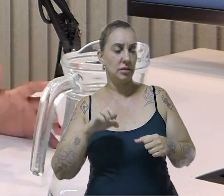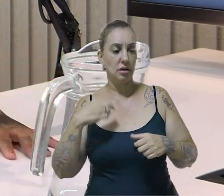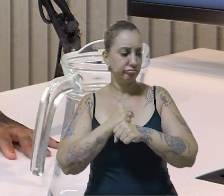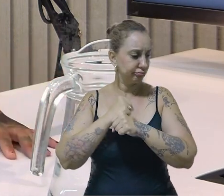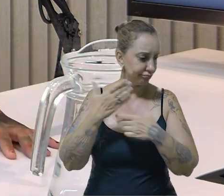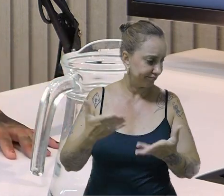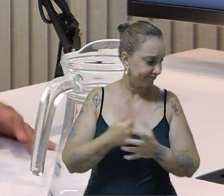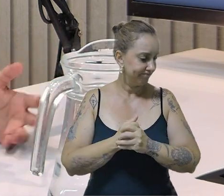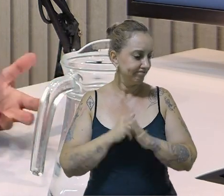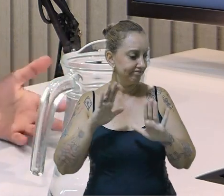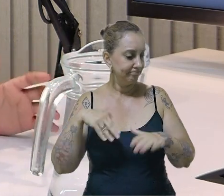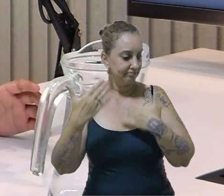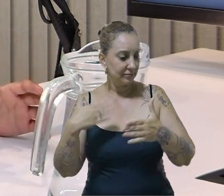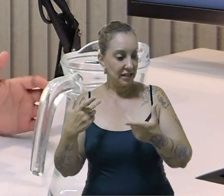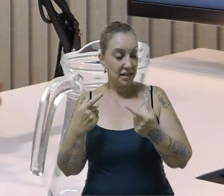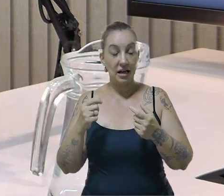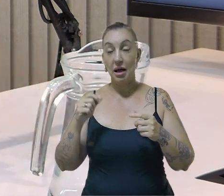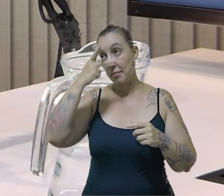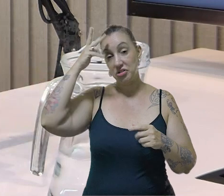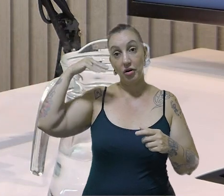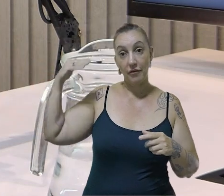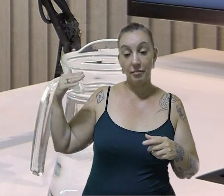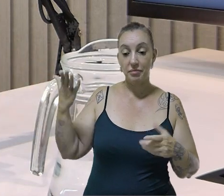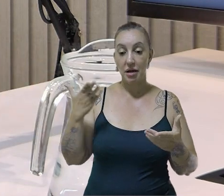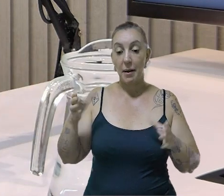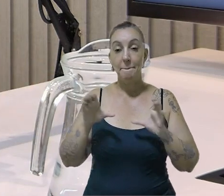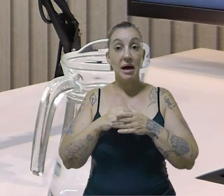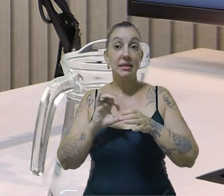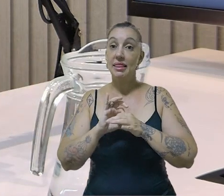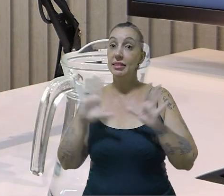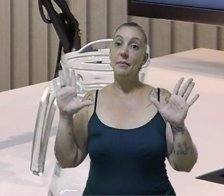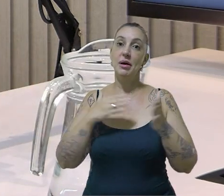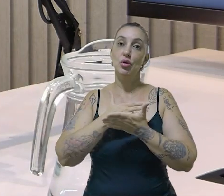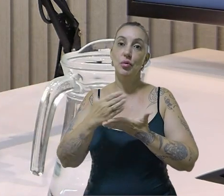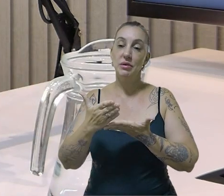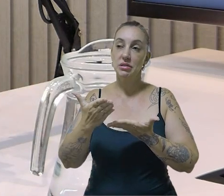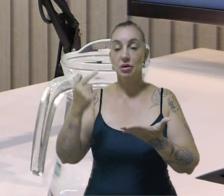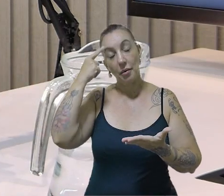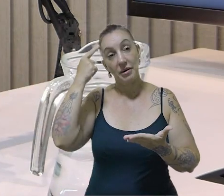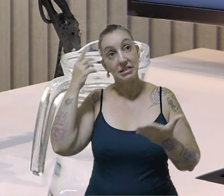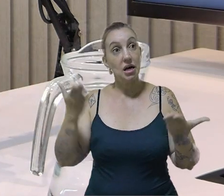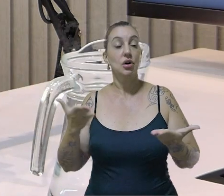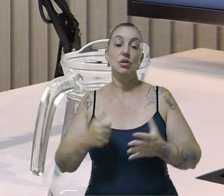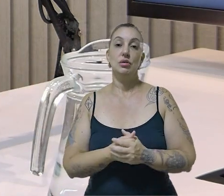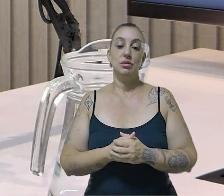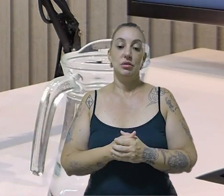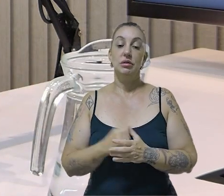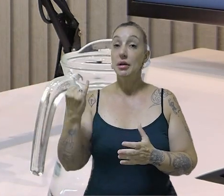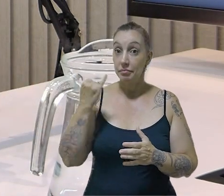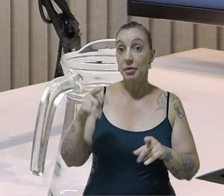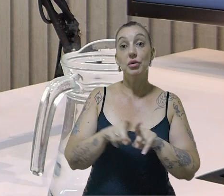muitos anos sabe mas a gente tá falando de grandes artistas mas as bandas Independentes elas estão começando a considerar isso agora como